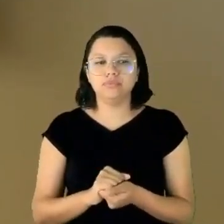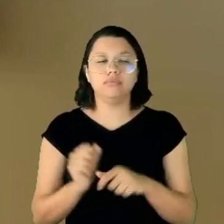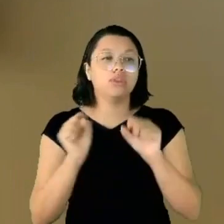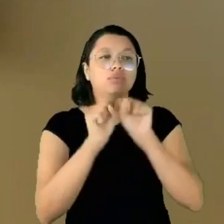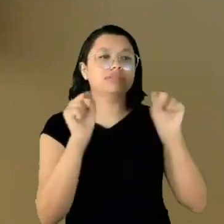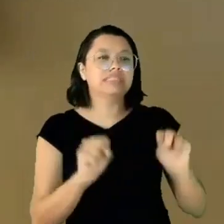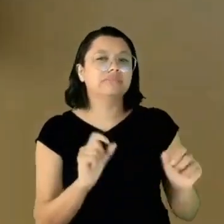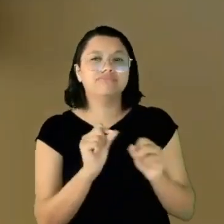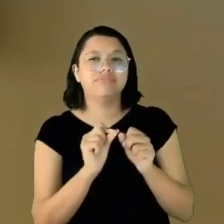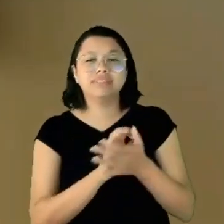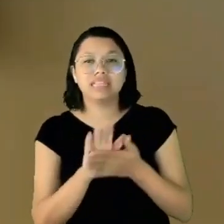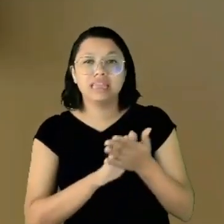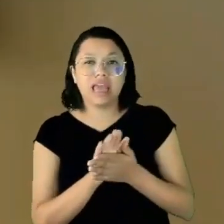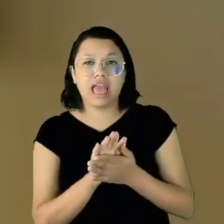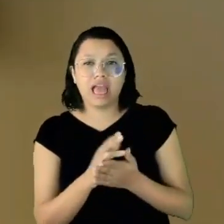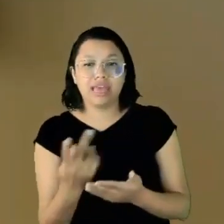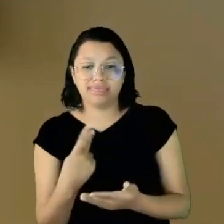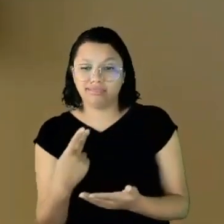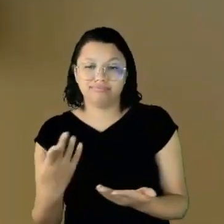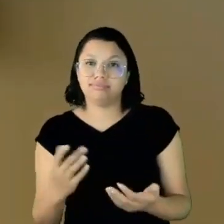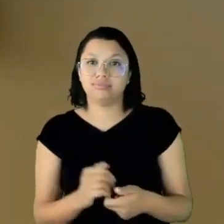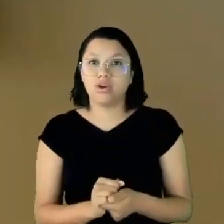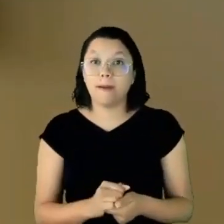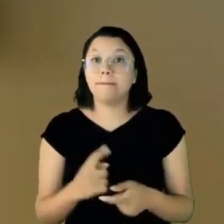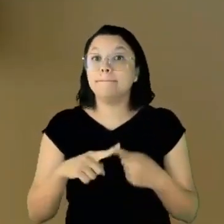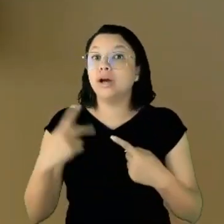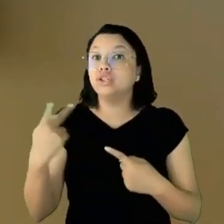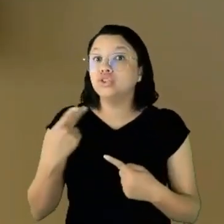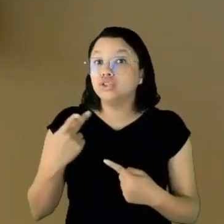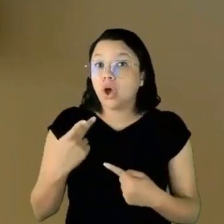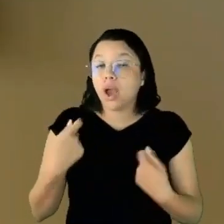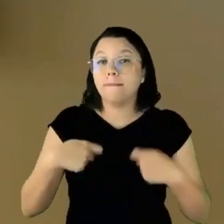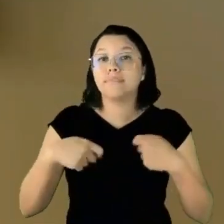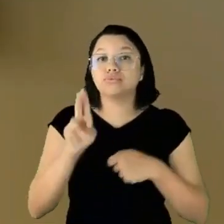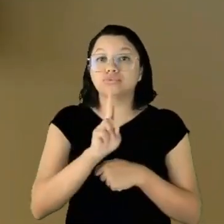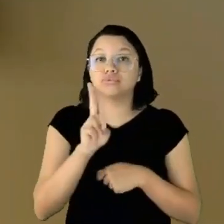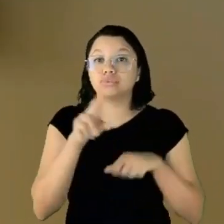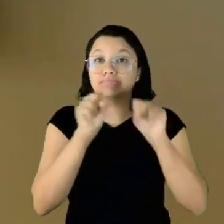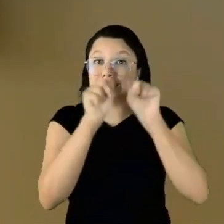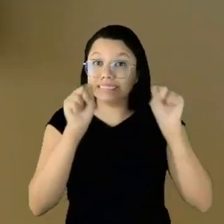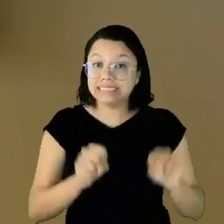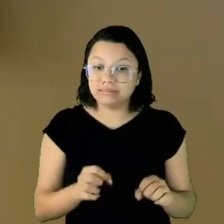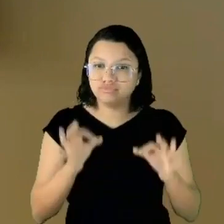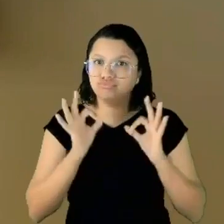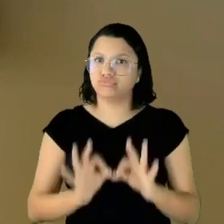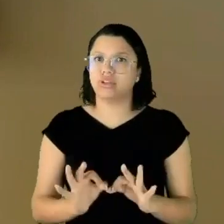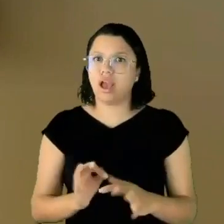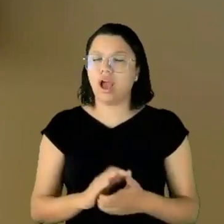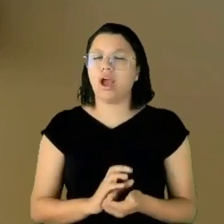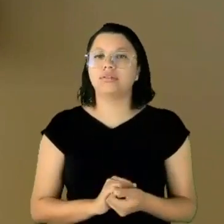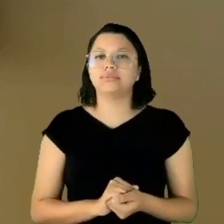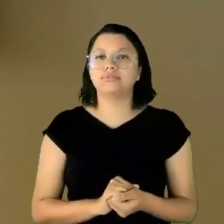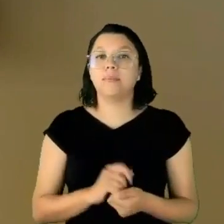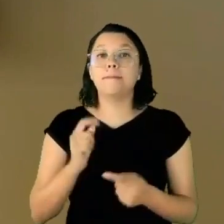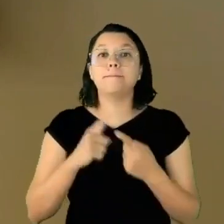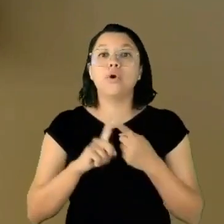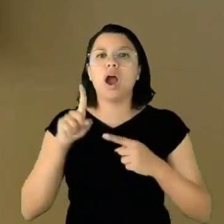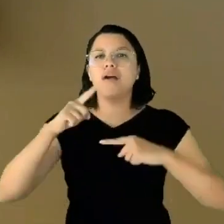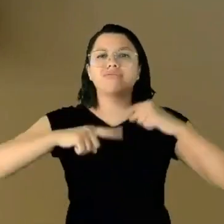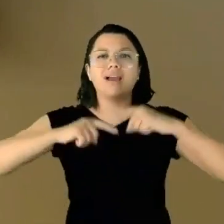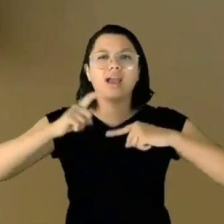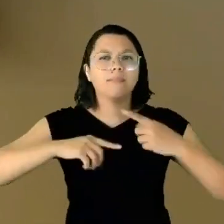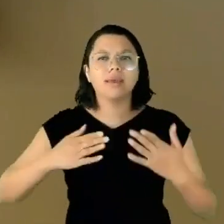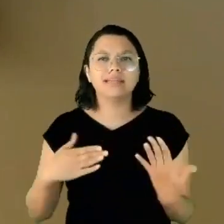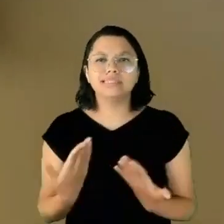fazer nada por nós nós é que vamos conseguir usar o sistema da forma adequada ele é uma ferramenta então se nós não